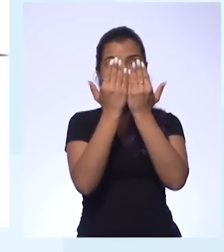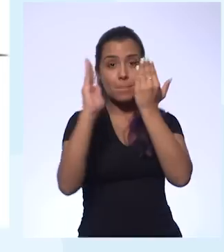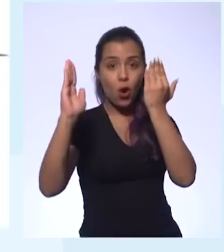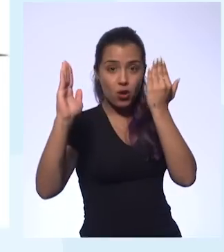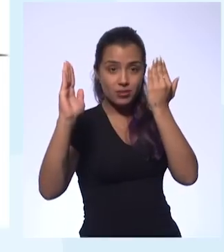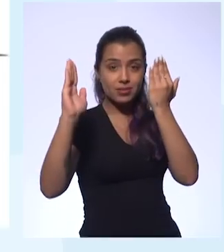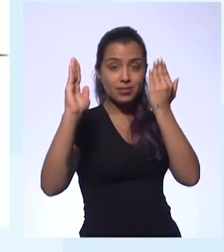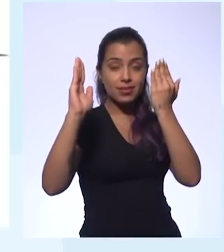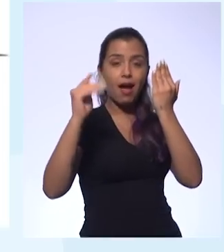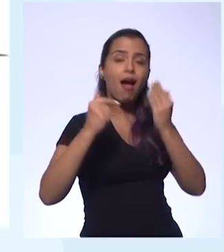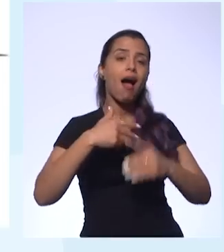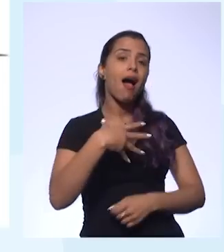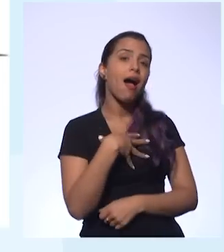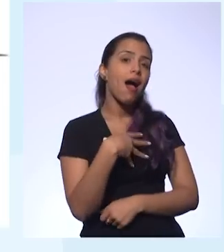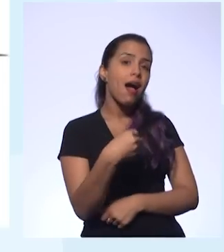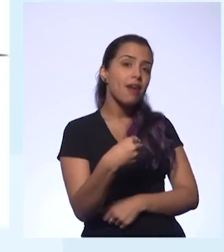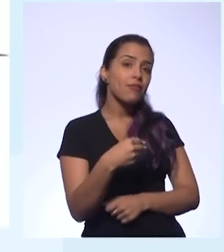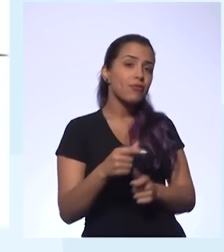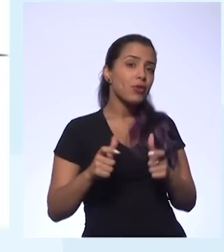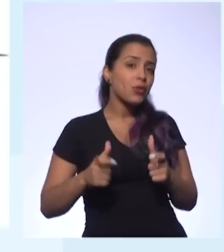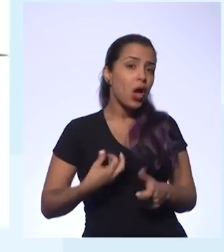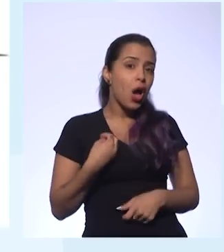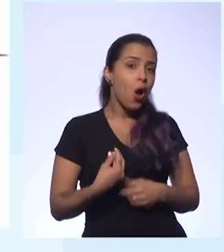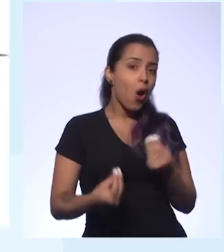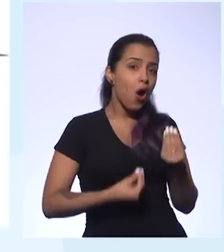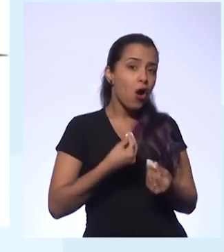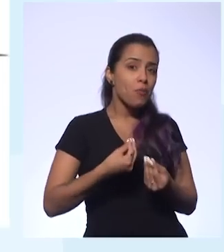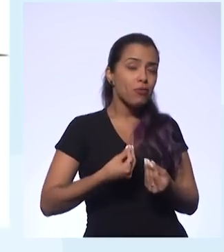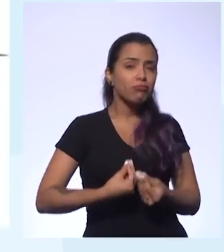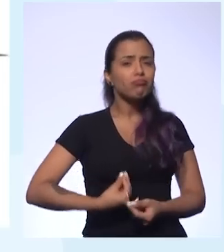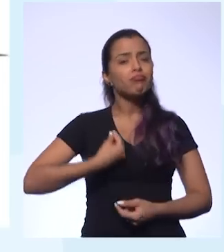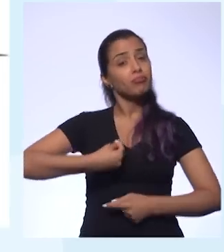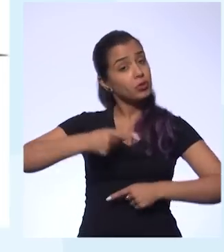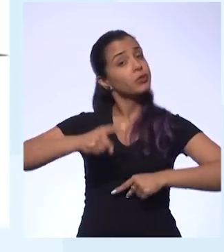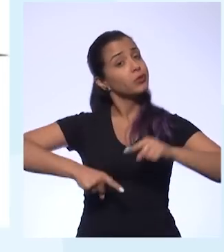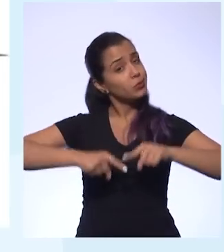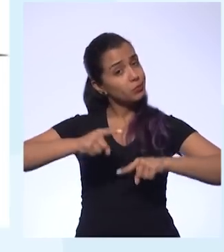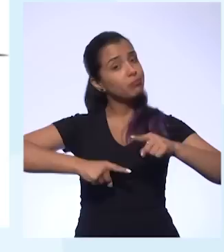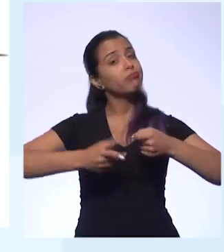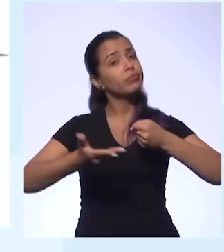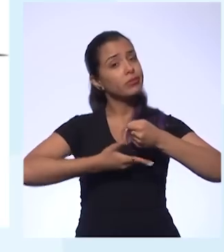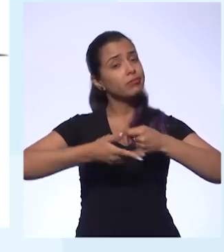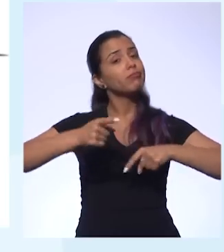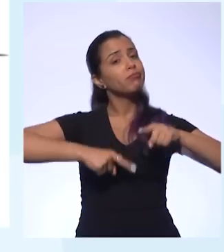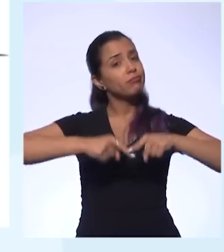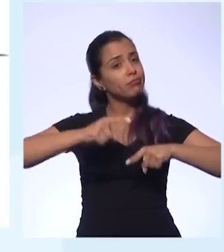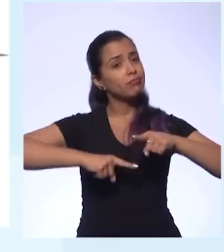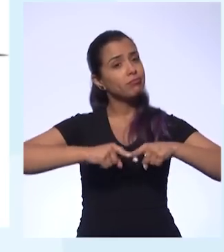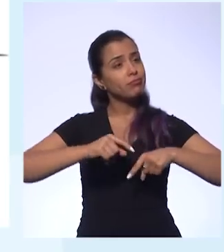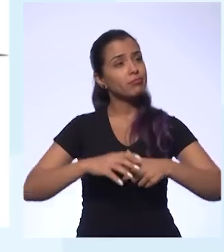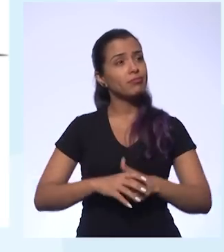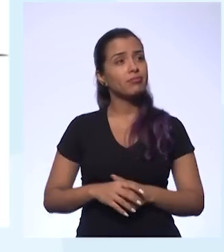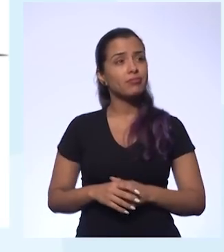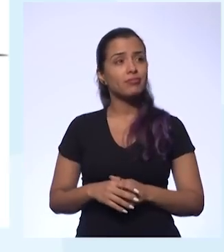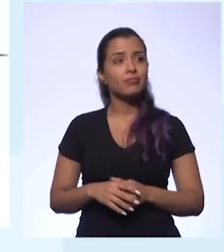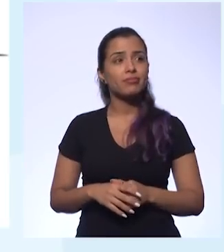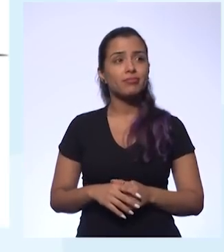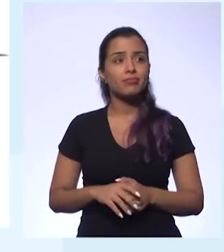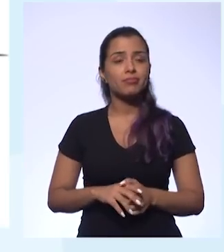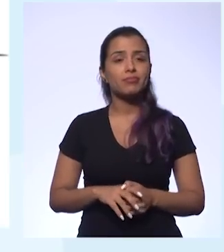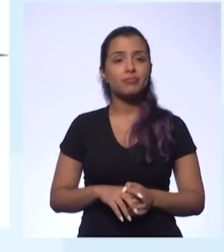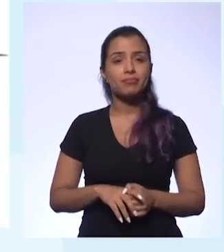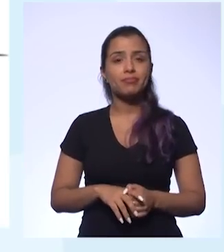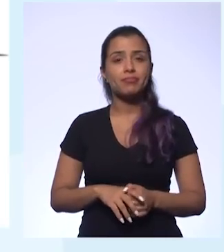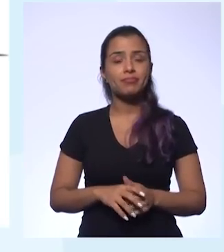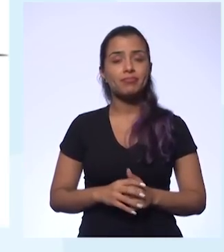menino está o quê? Sobrevivendo por aparelhos. Que aparelhos? Bom, aí eu não sei. Não, conta pra eles, Baglini. Vamos lá, amores.